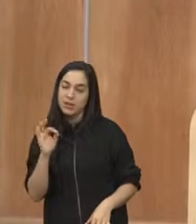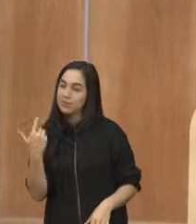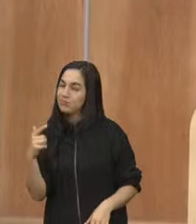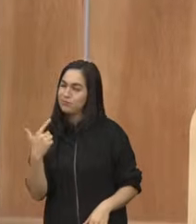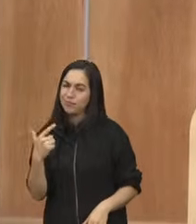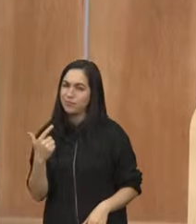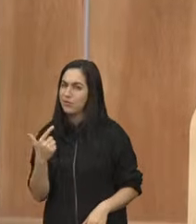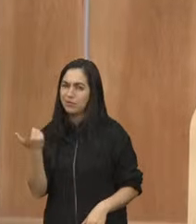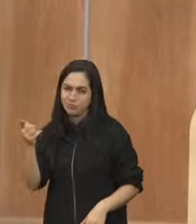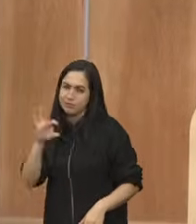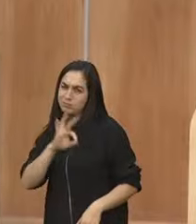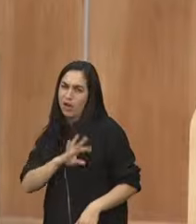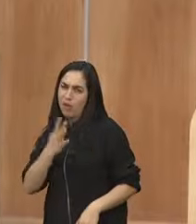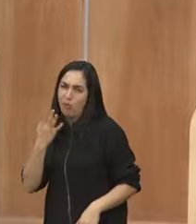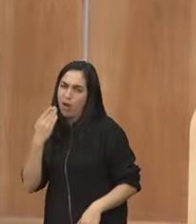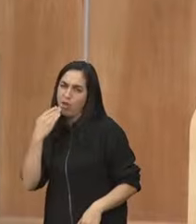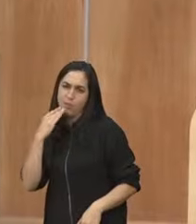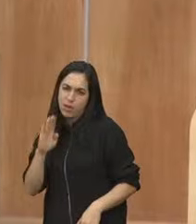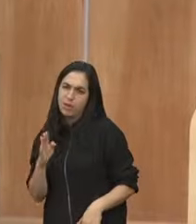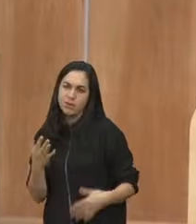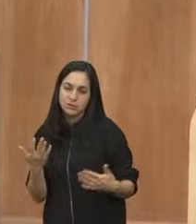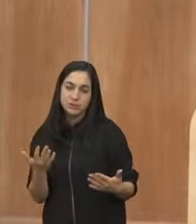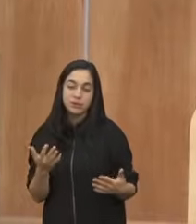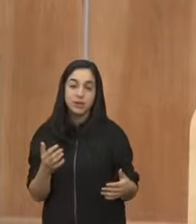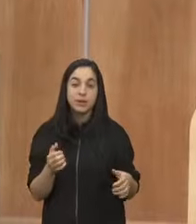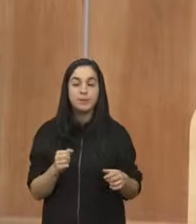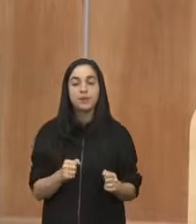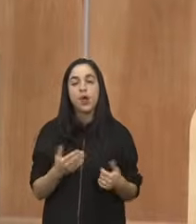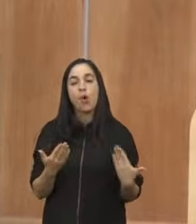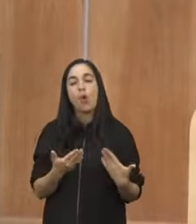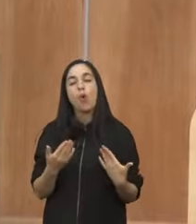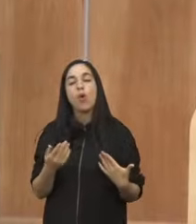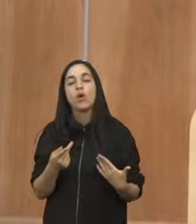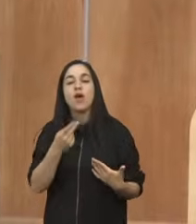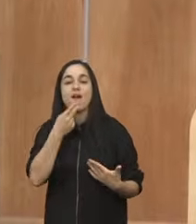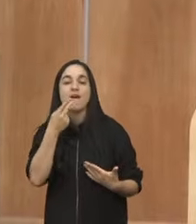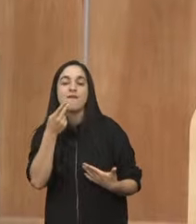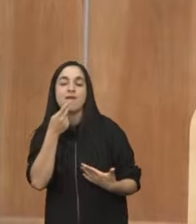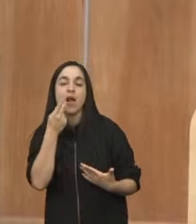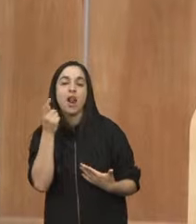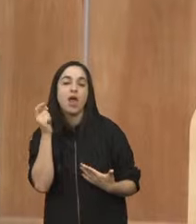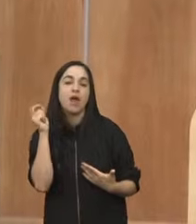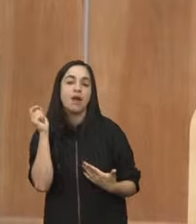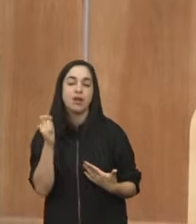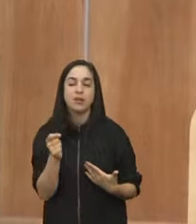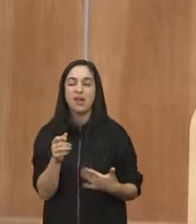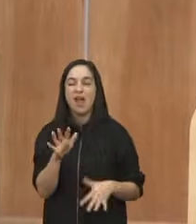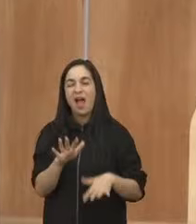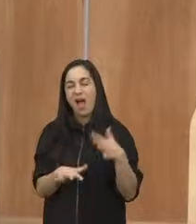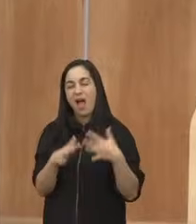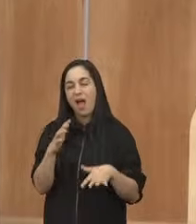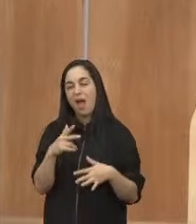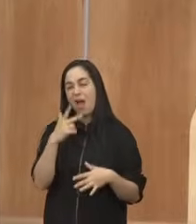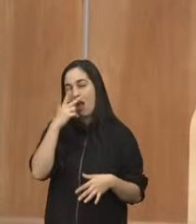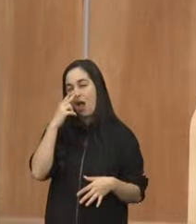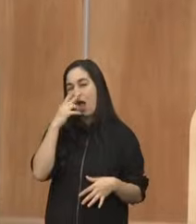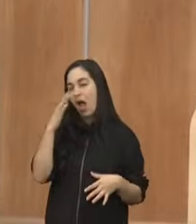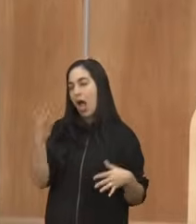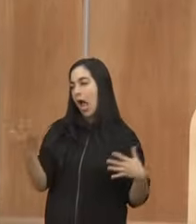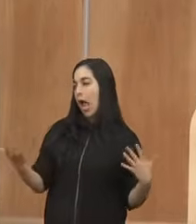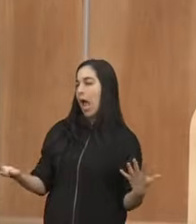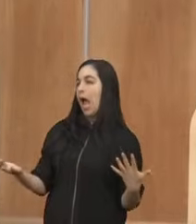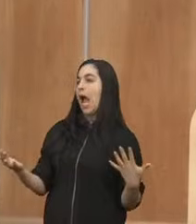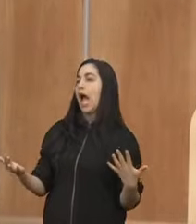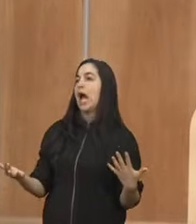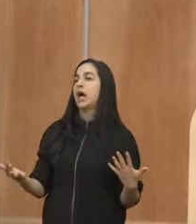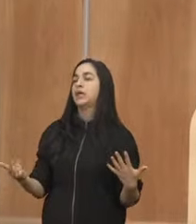Então, o discurso que se faz hoje às vezes dá a impressão, calma aí, então nós